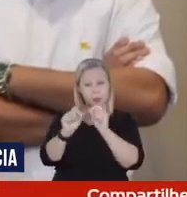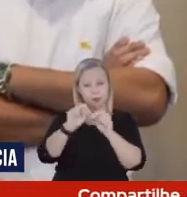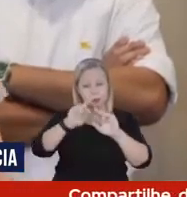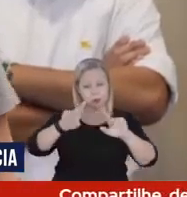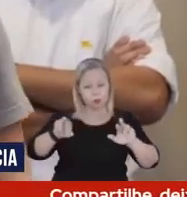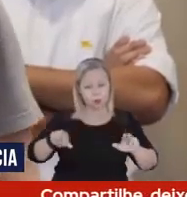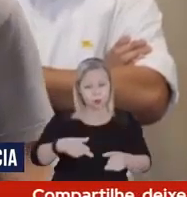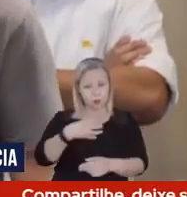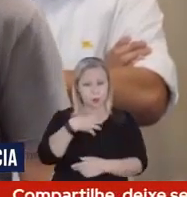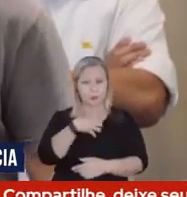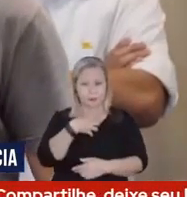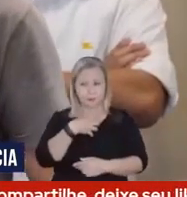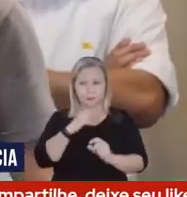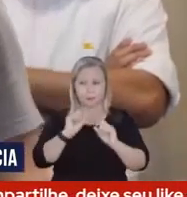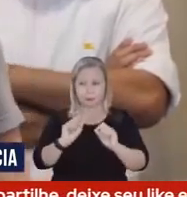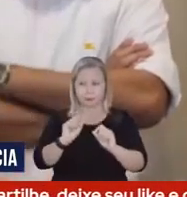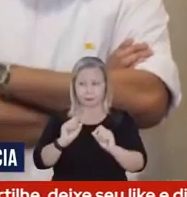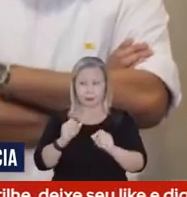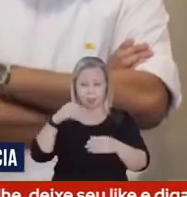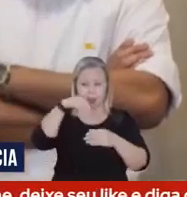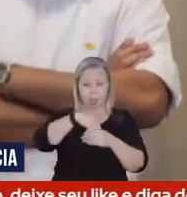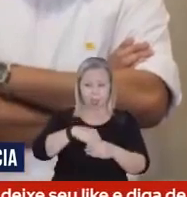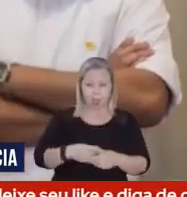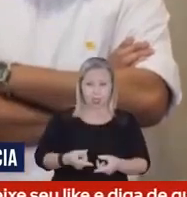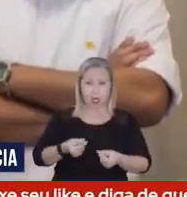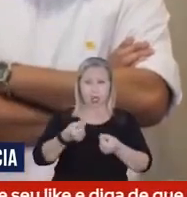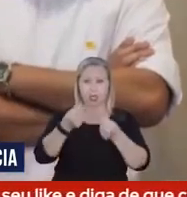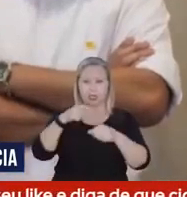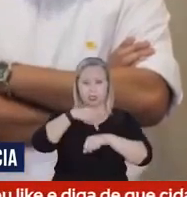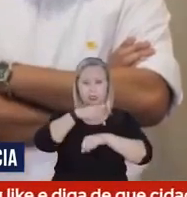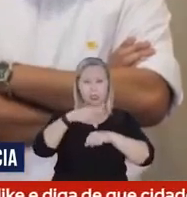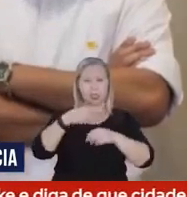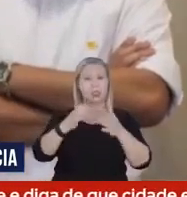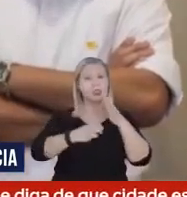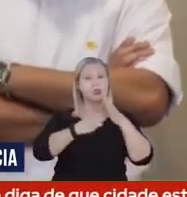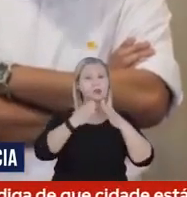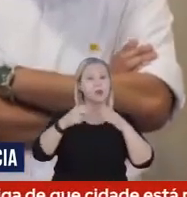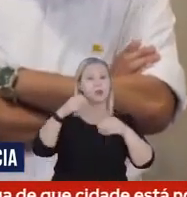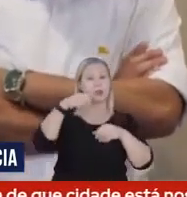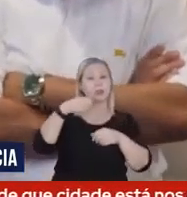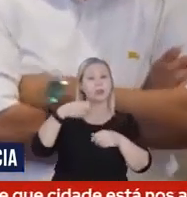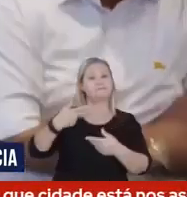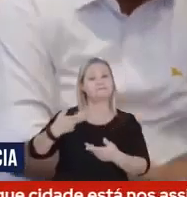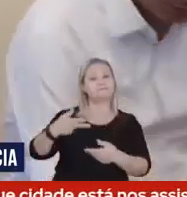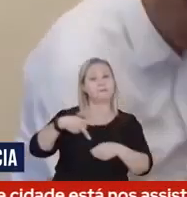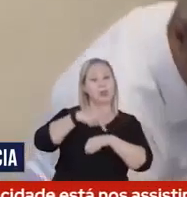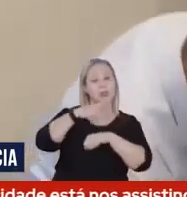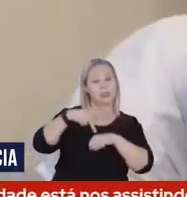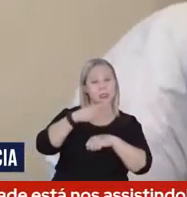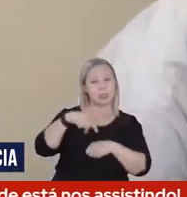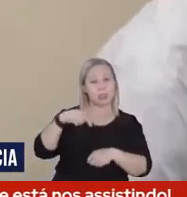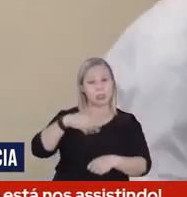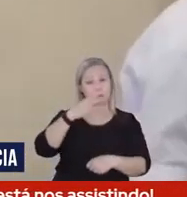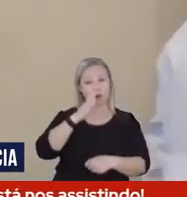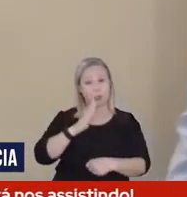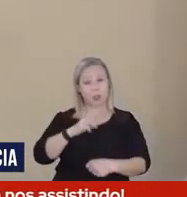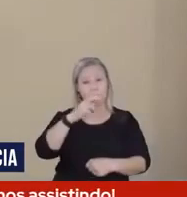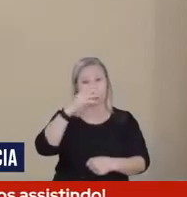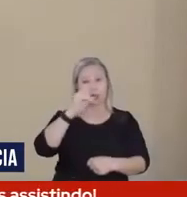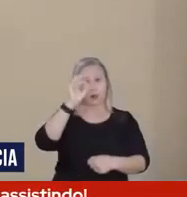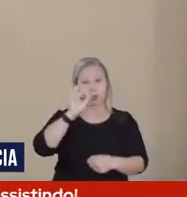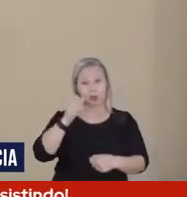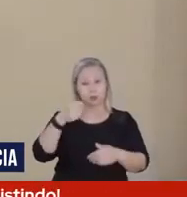A entrada de empresas estrangeiras no Brasil, hoje 50% do pré-sal, das reservas do pré-sal, estão na mão de outras empresas que